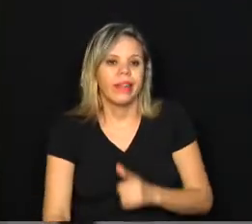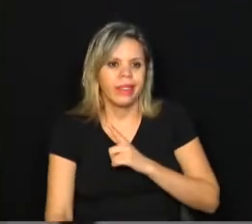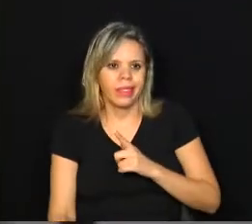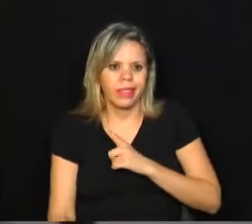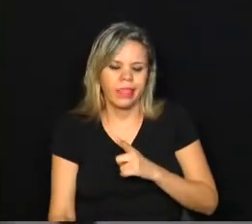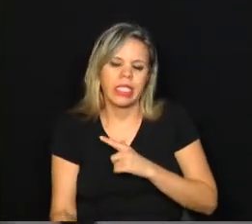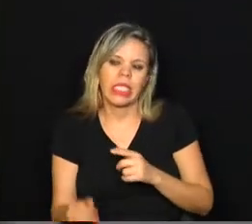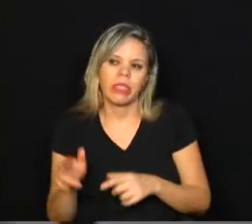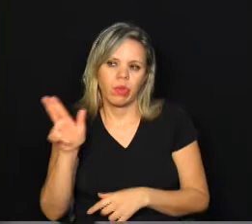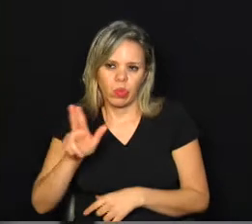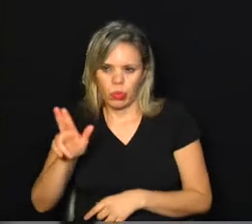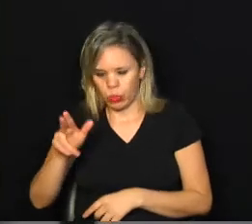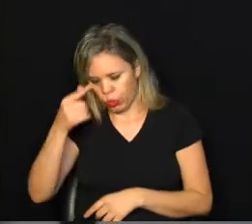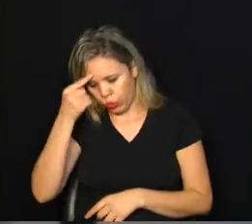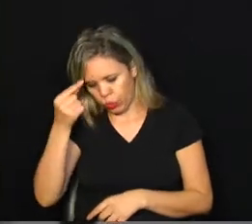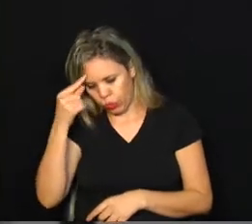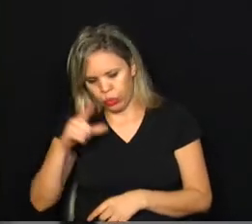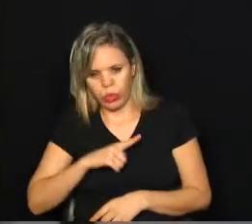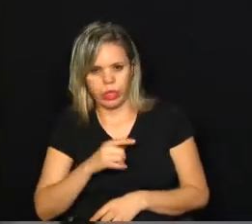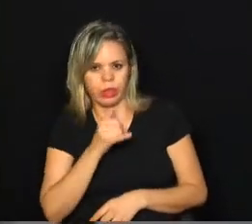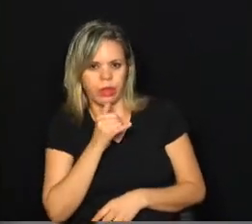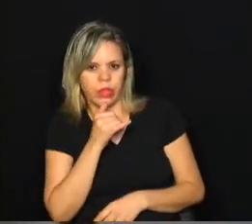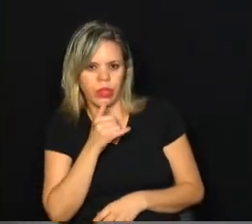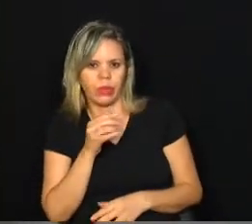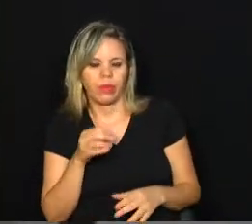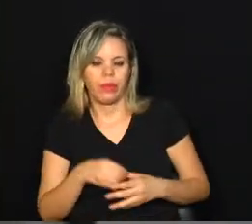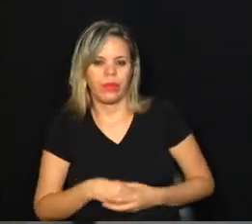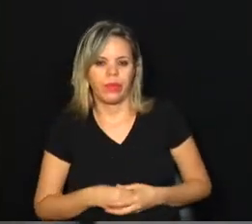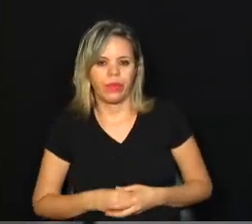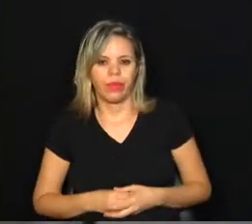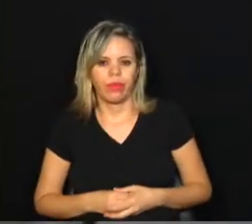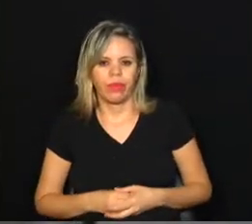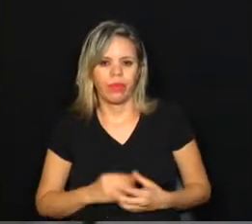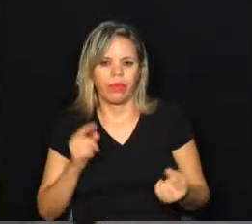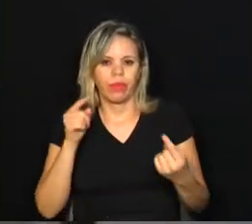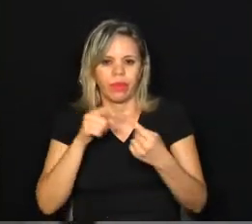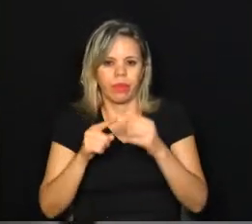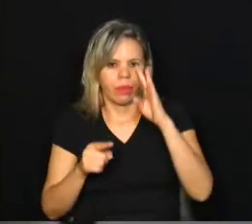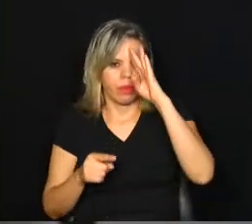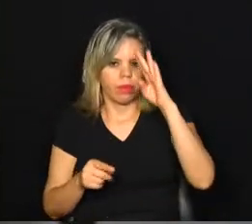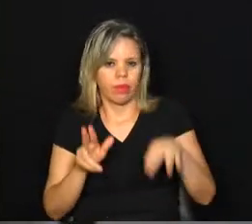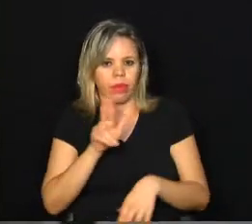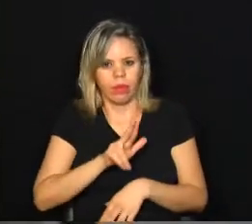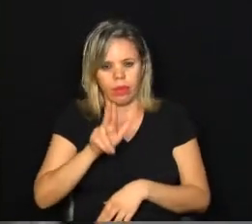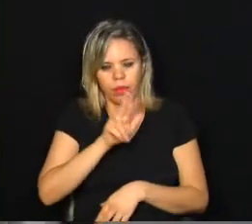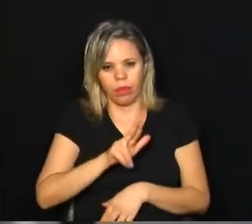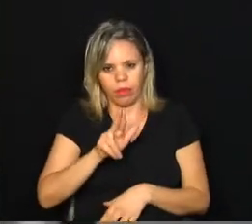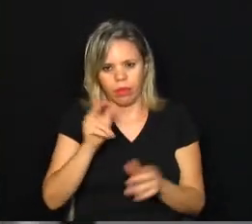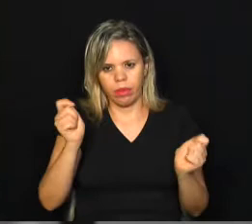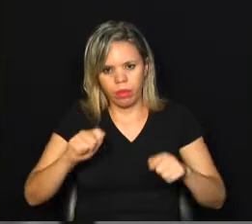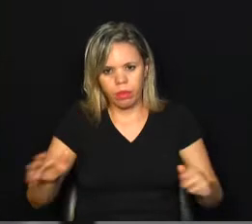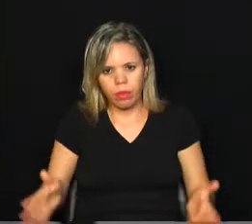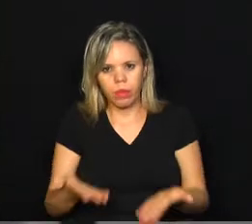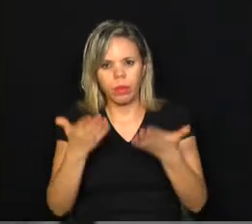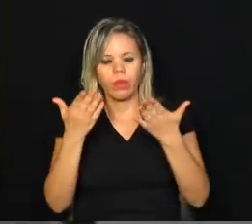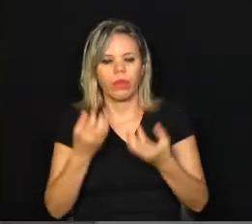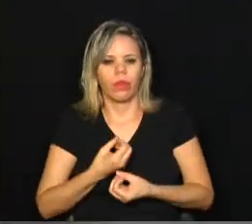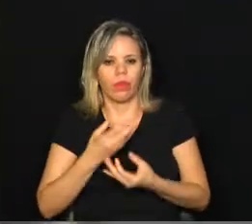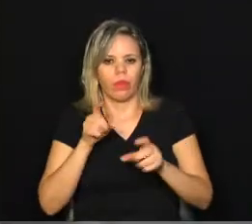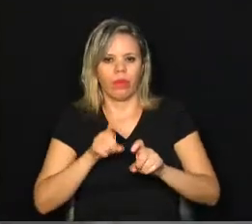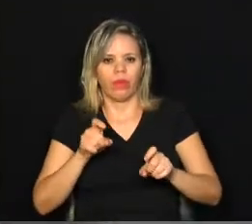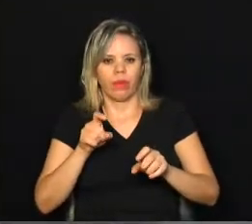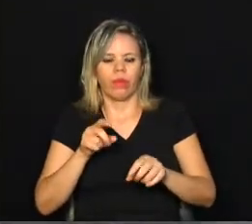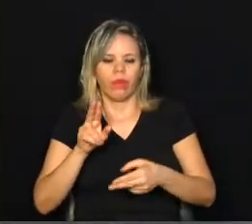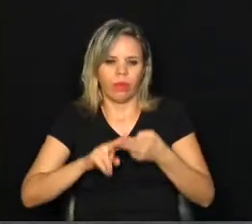um lado, né, onde, no fundo, a missão principal da universidade é potencializar e formar